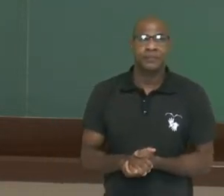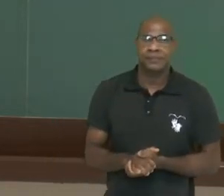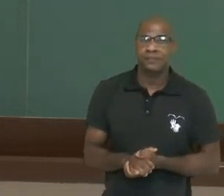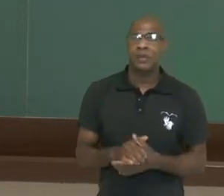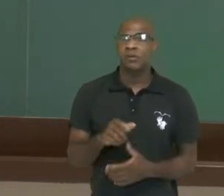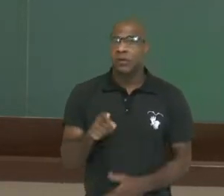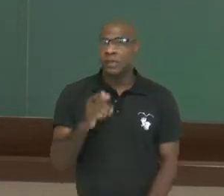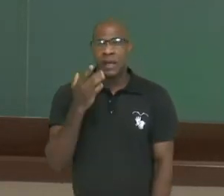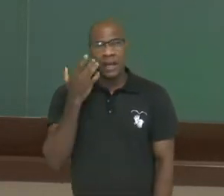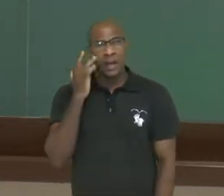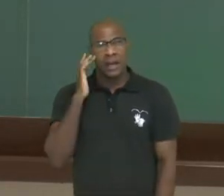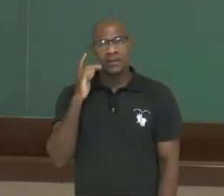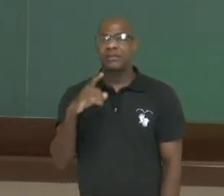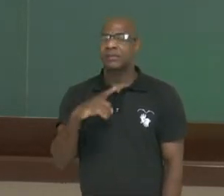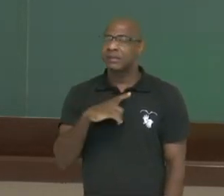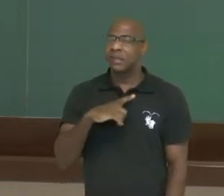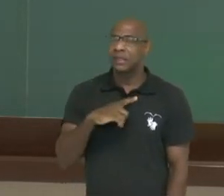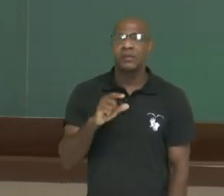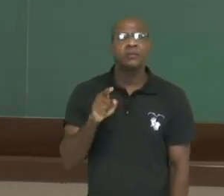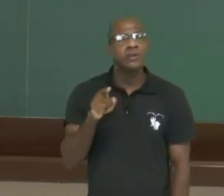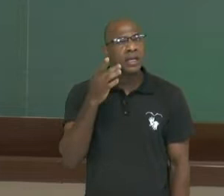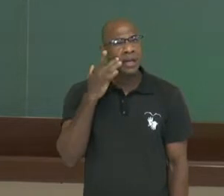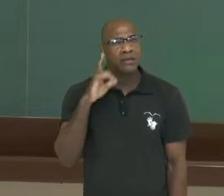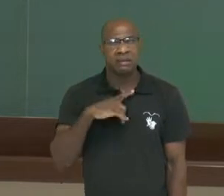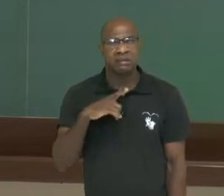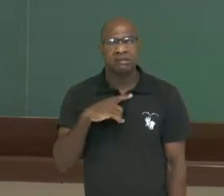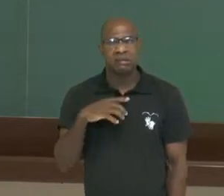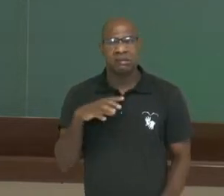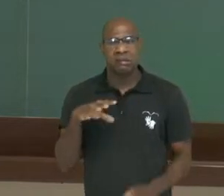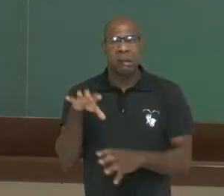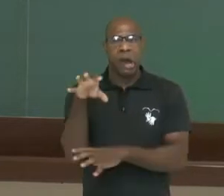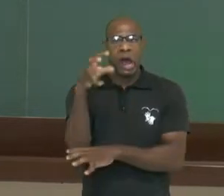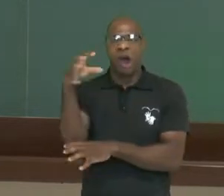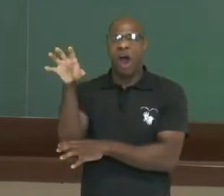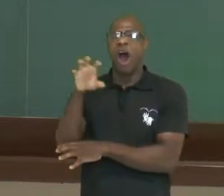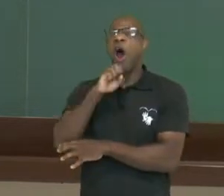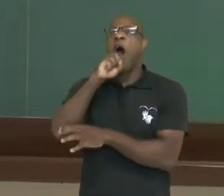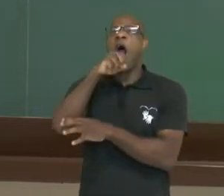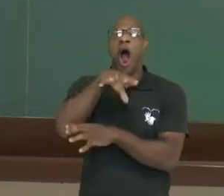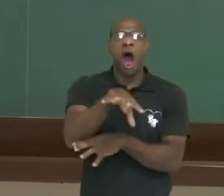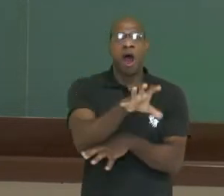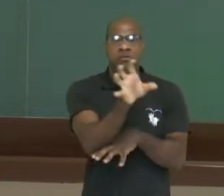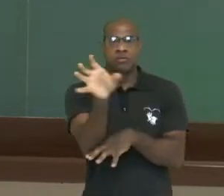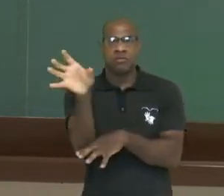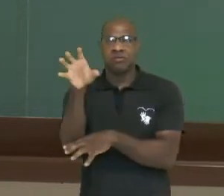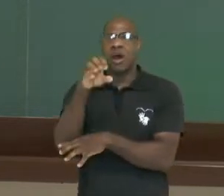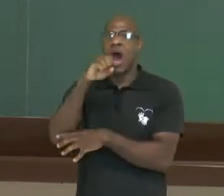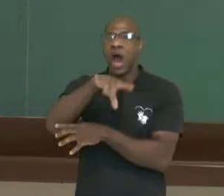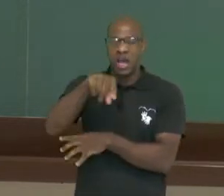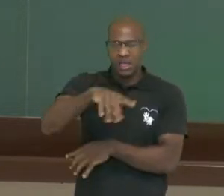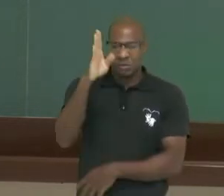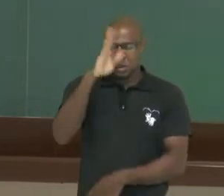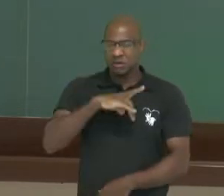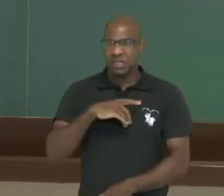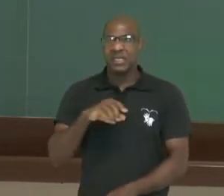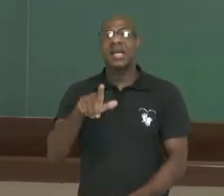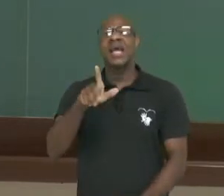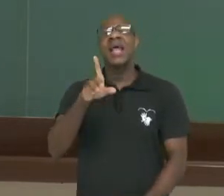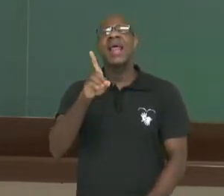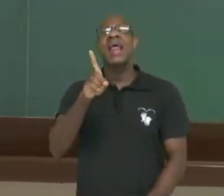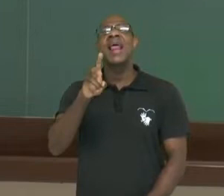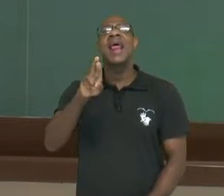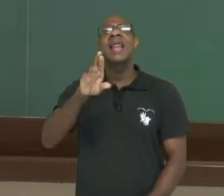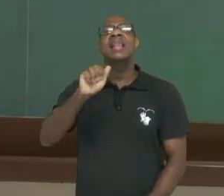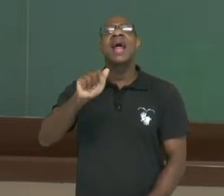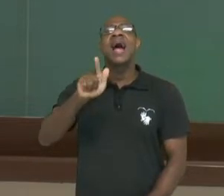acha que existem, eventualmente, dragões? Existe dragão no Brasil? Será que sim?